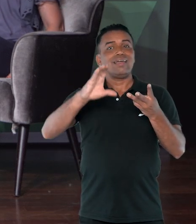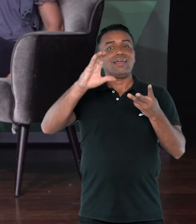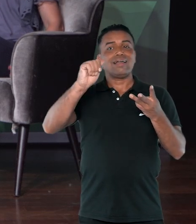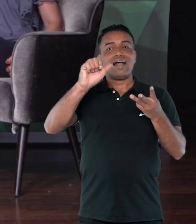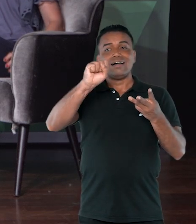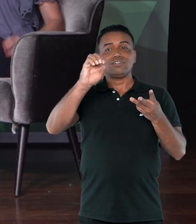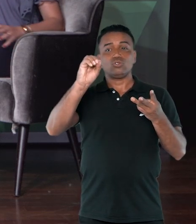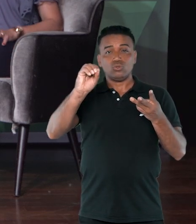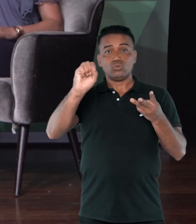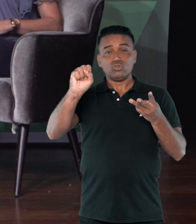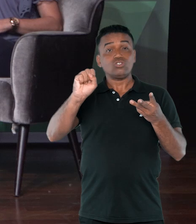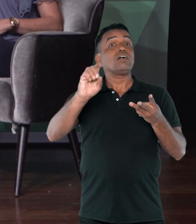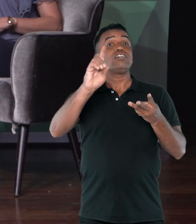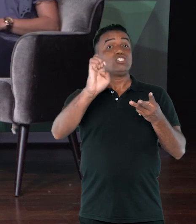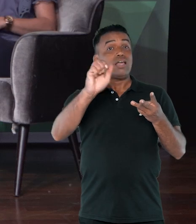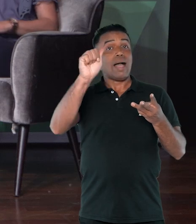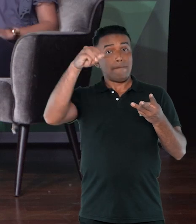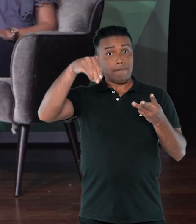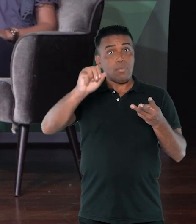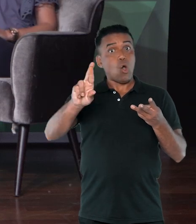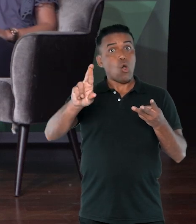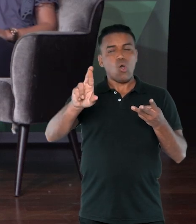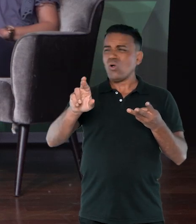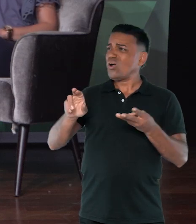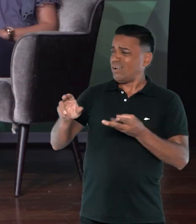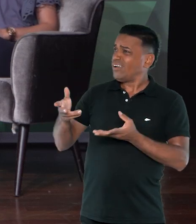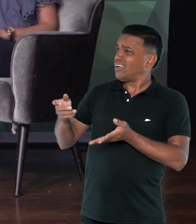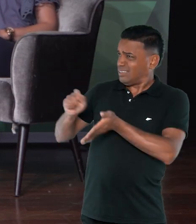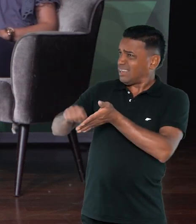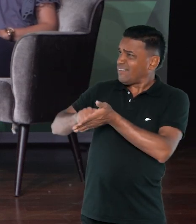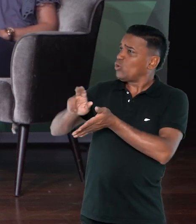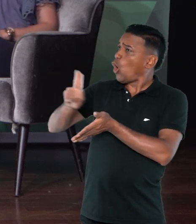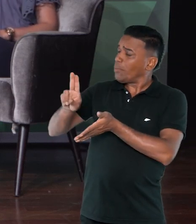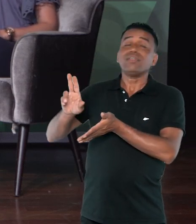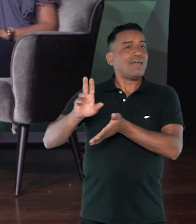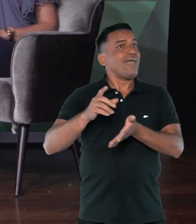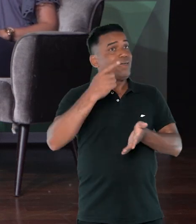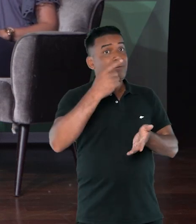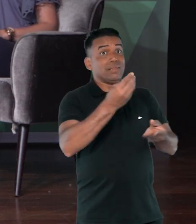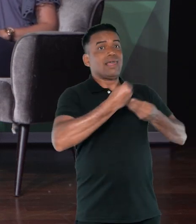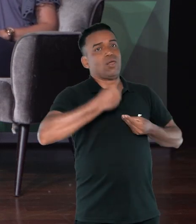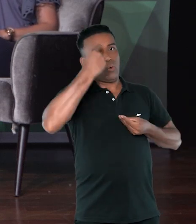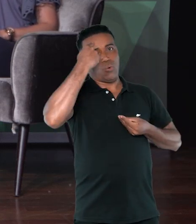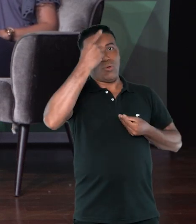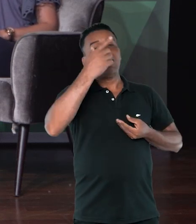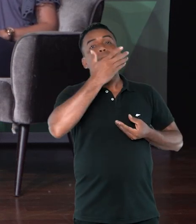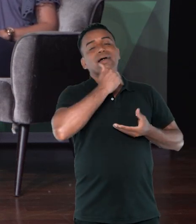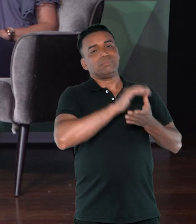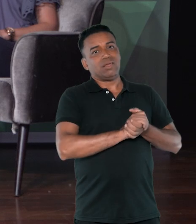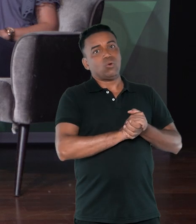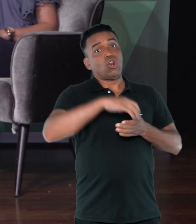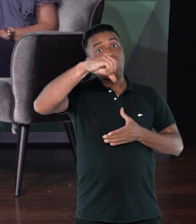isso. E 9 não, 10. Foi em 2015, né? Já fez 10. E aí eu estava nas